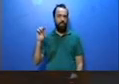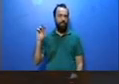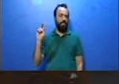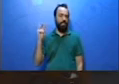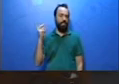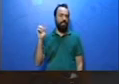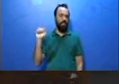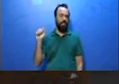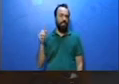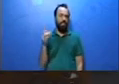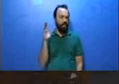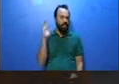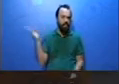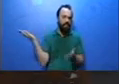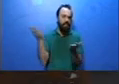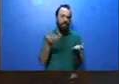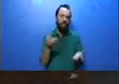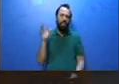comigo aí, quero escutar.